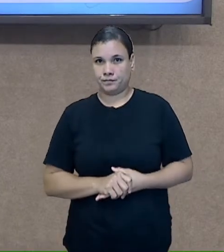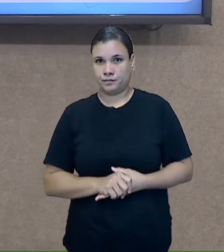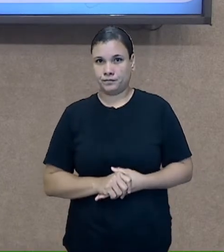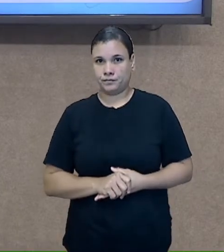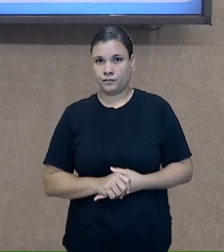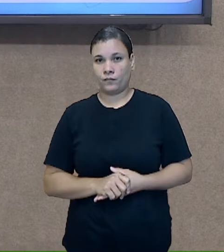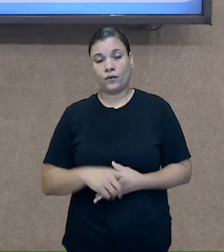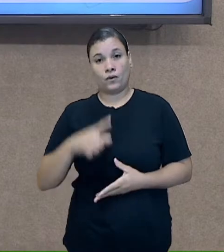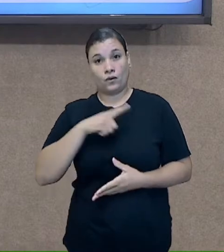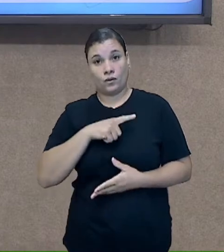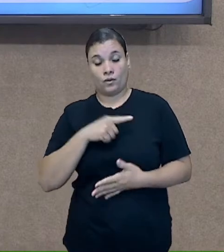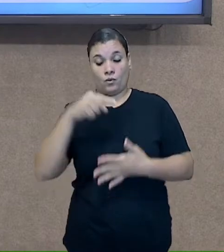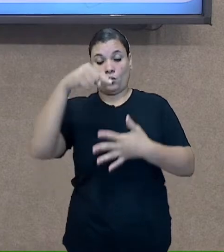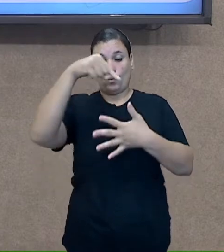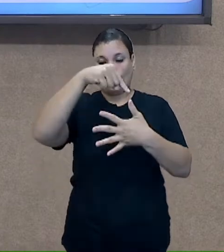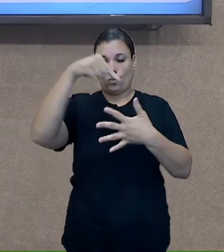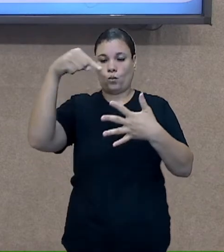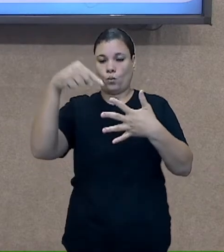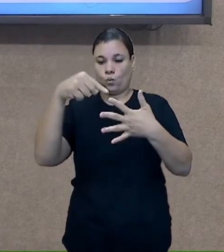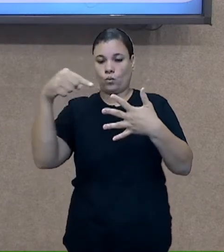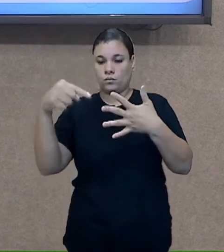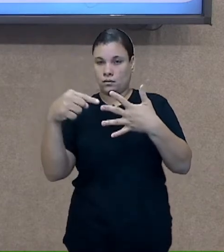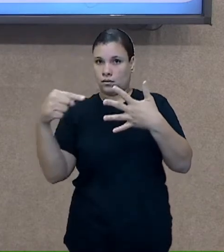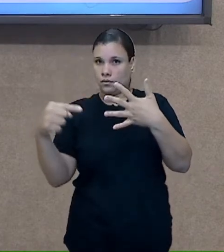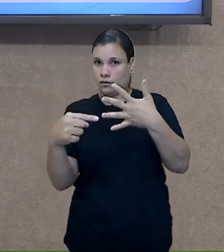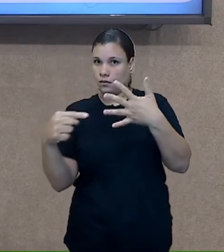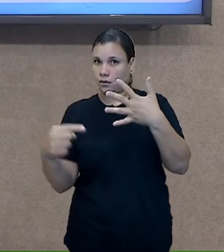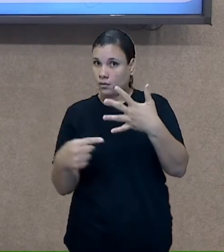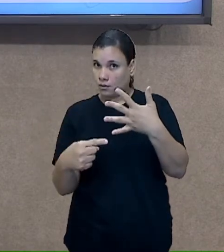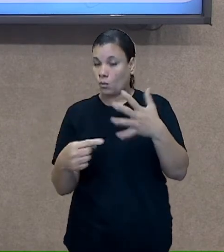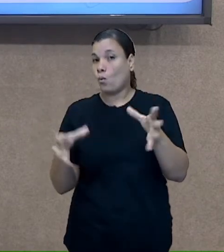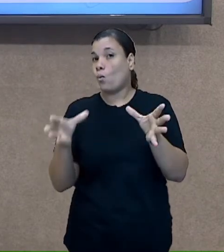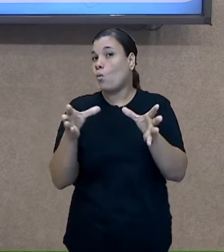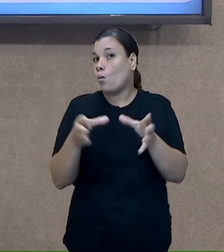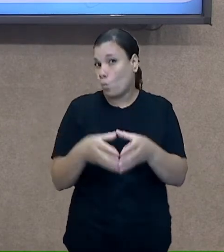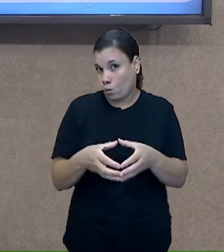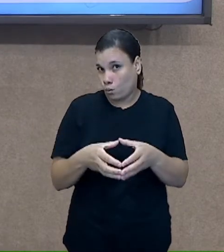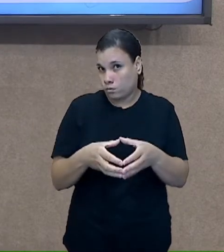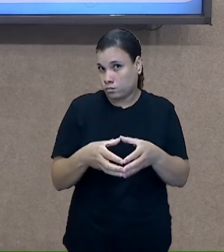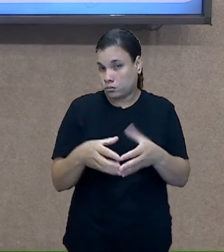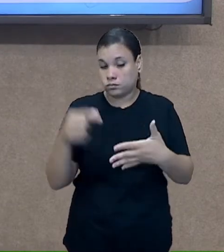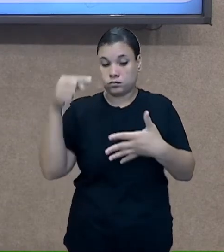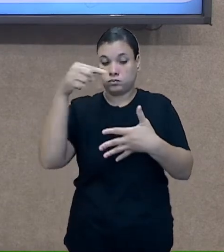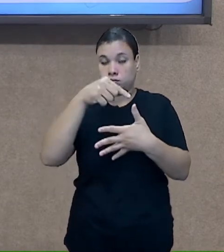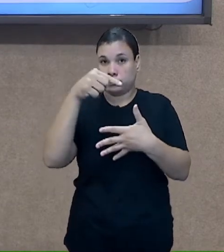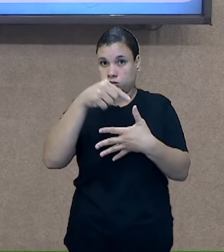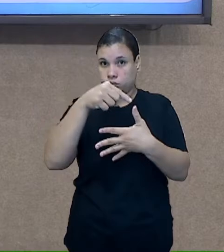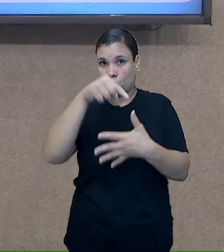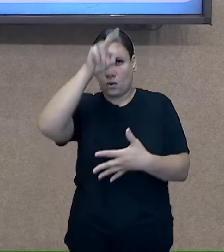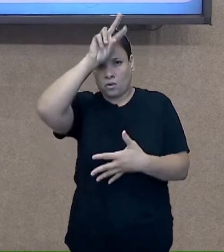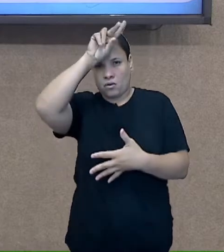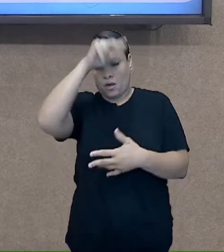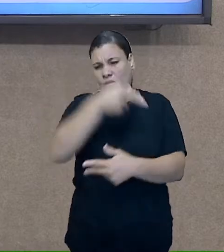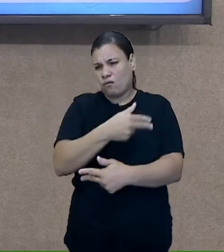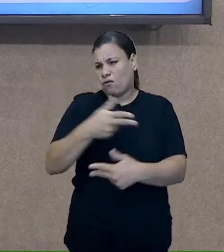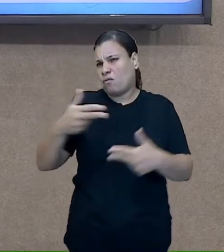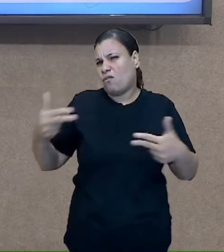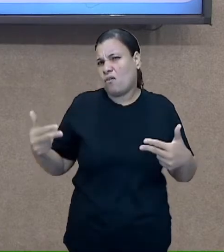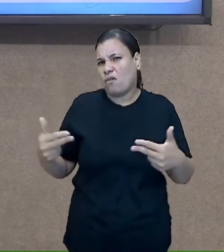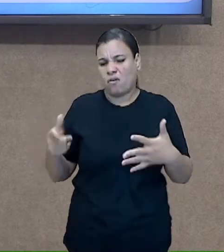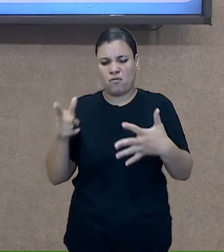separados em 5 grupos. Os 5 grupos são os insetos, os crustáceos,